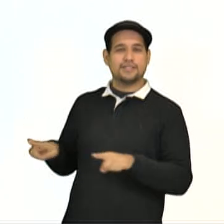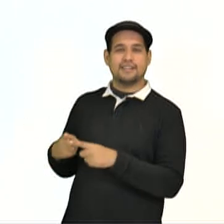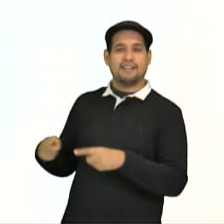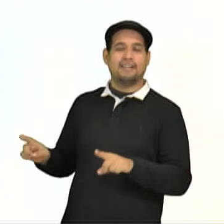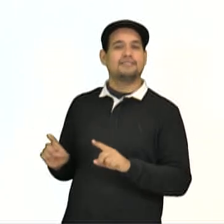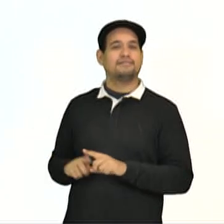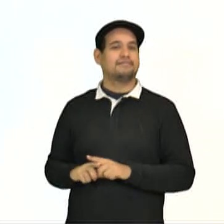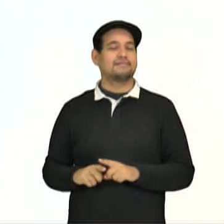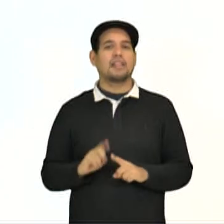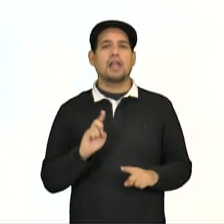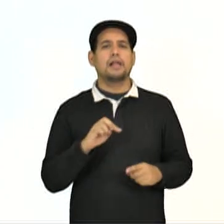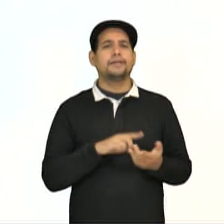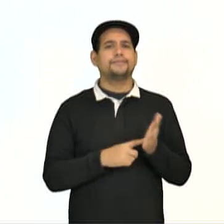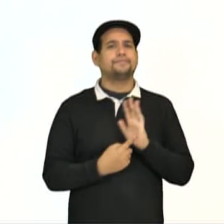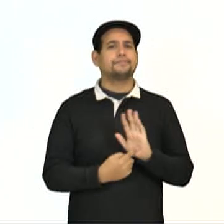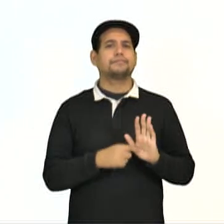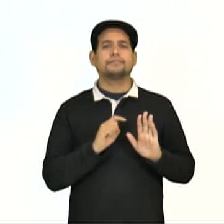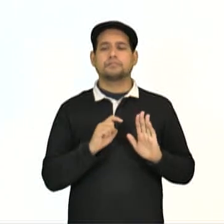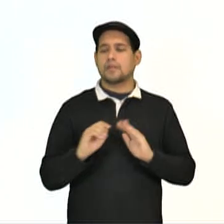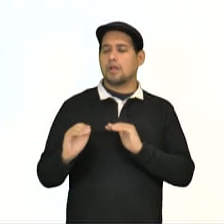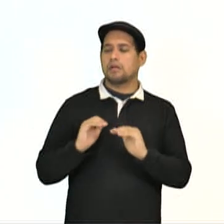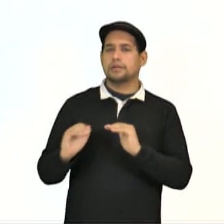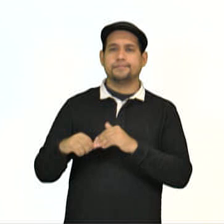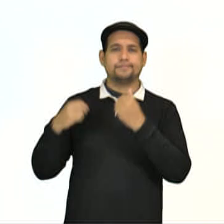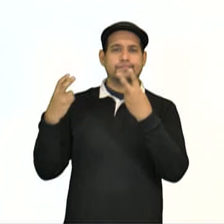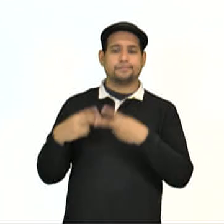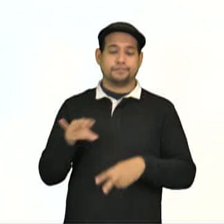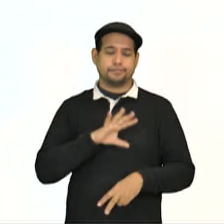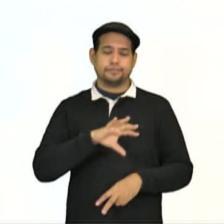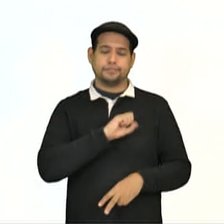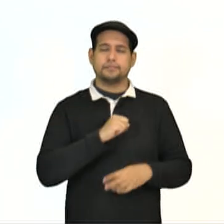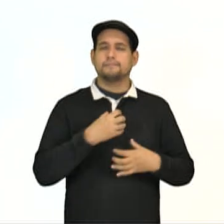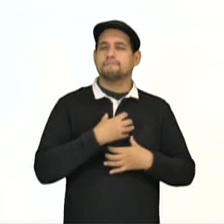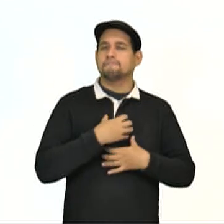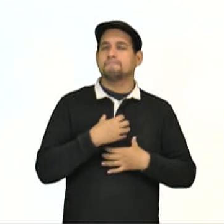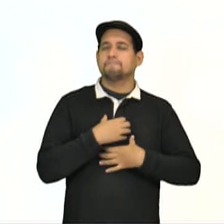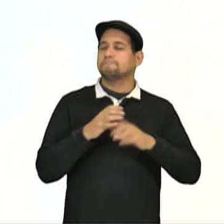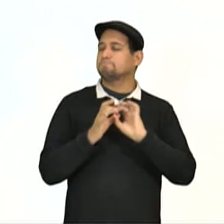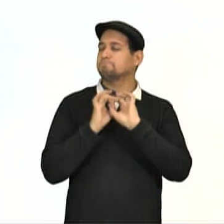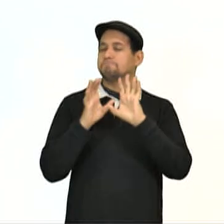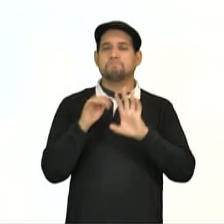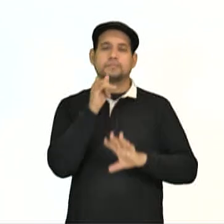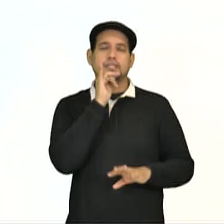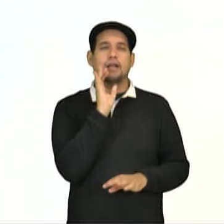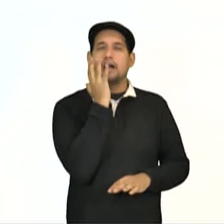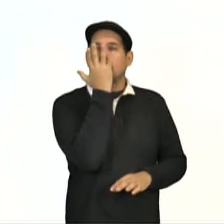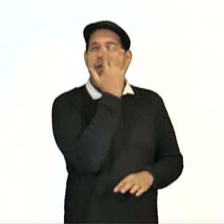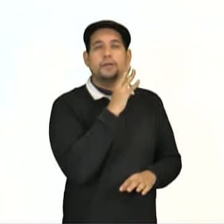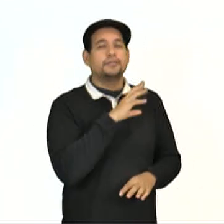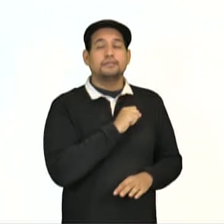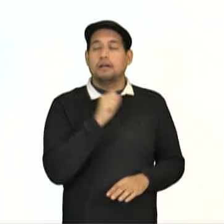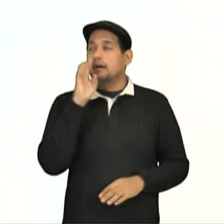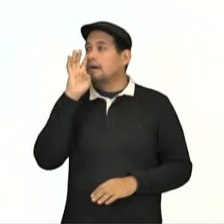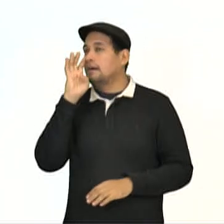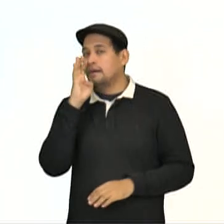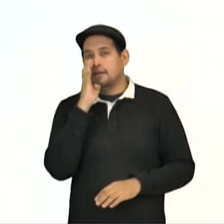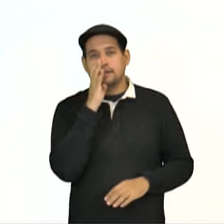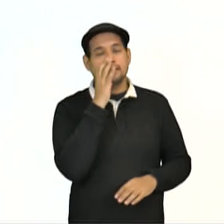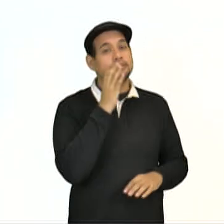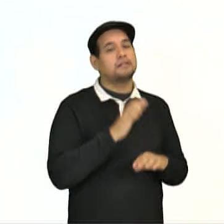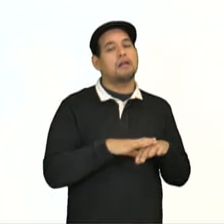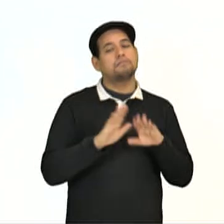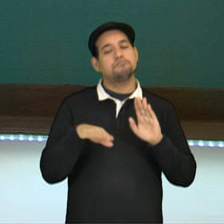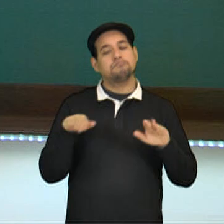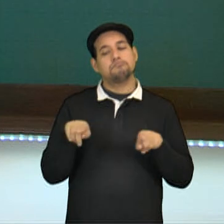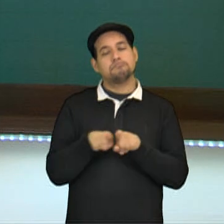música, ela apresenta um ritmo e fala de amor de uma forma descontraída, como uma paixão, admiração. Então isso vai muito, né,